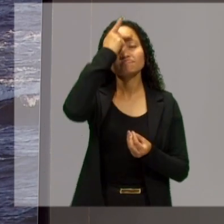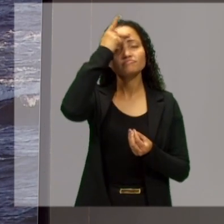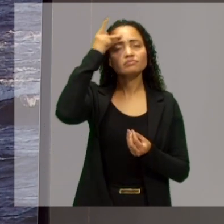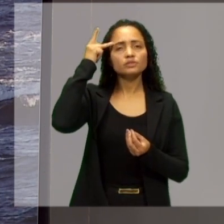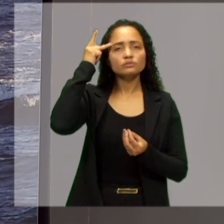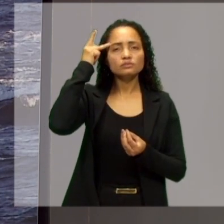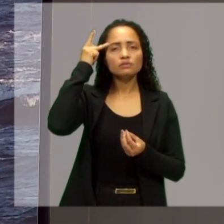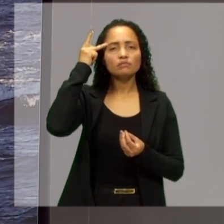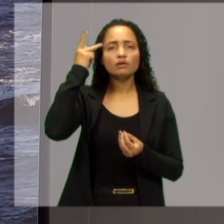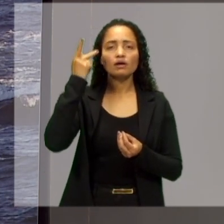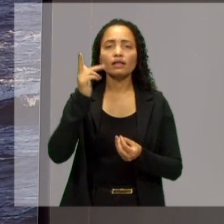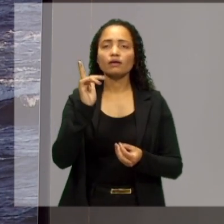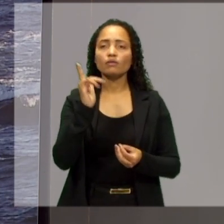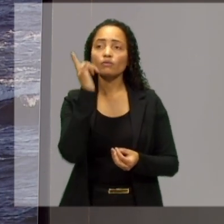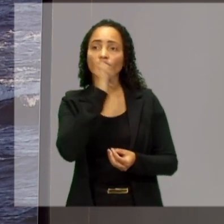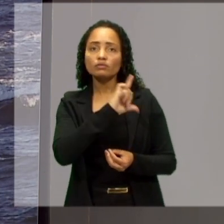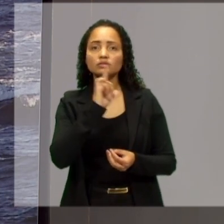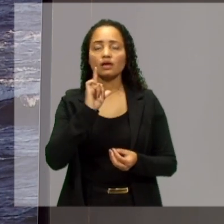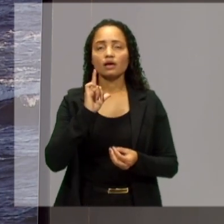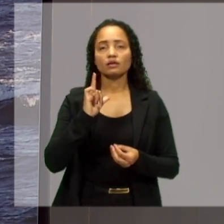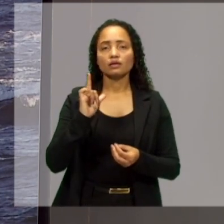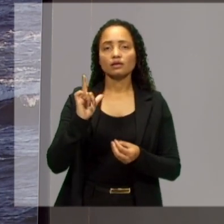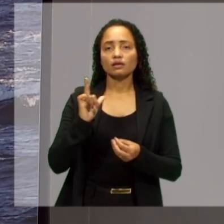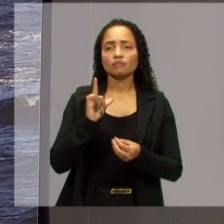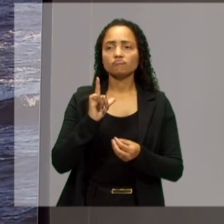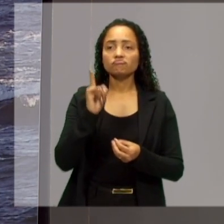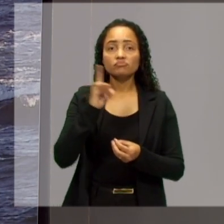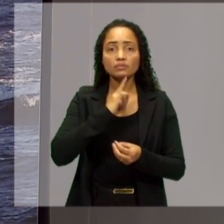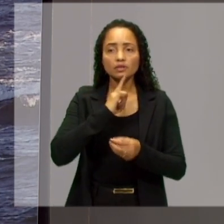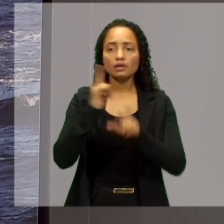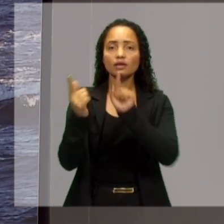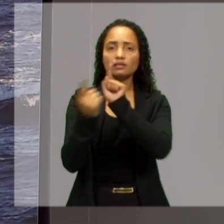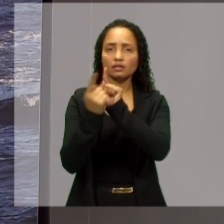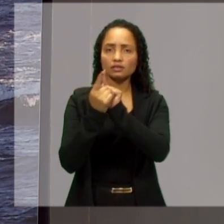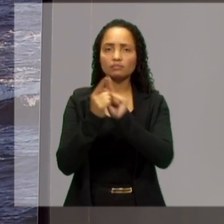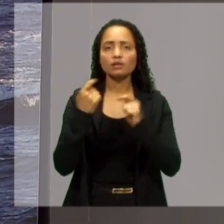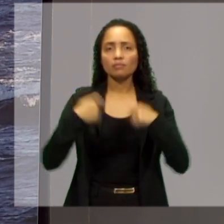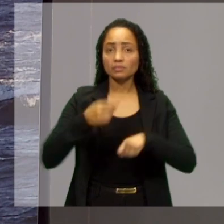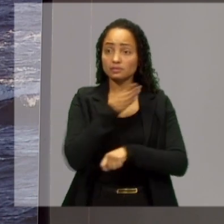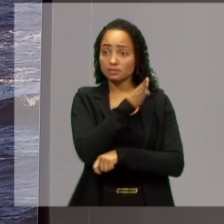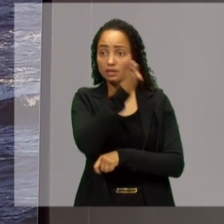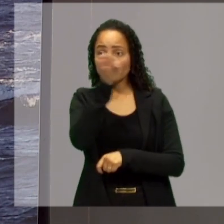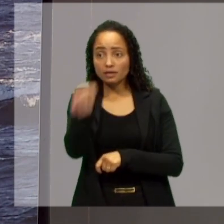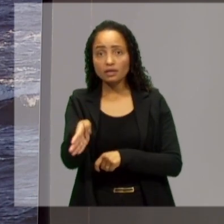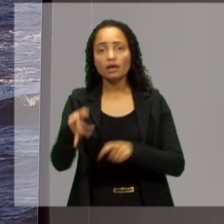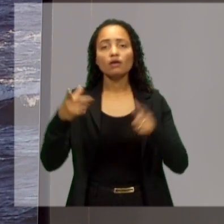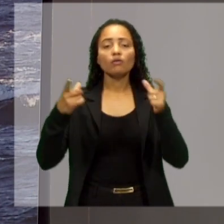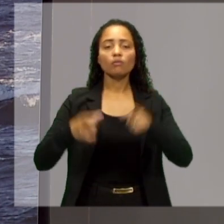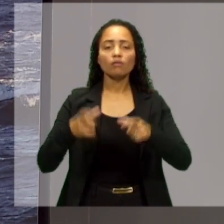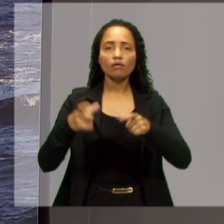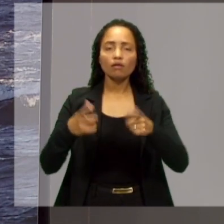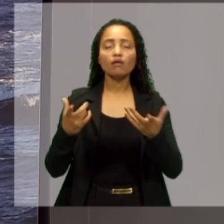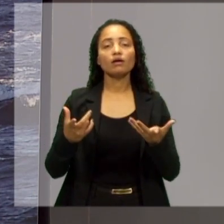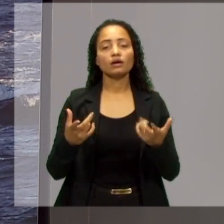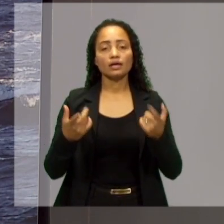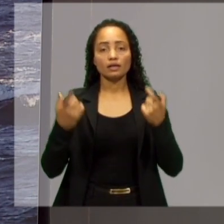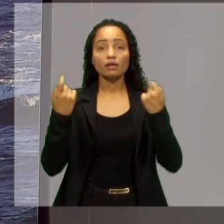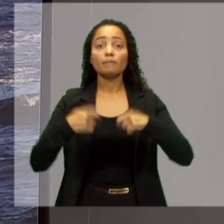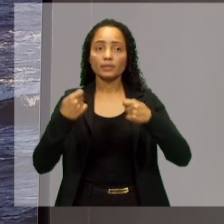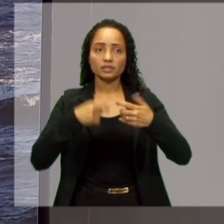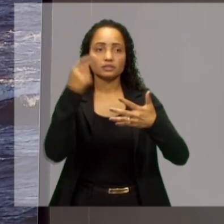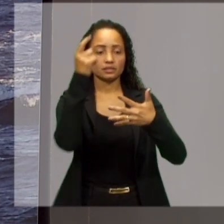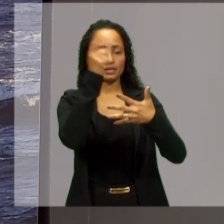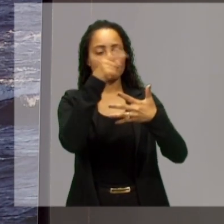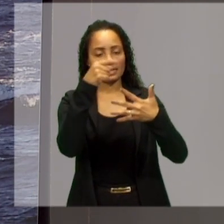para ter acesso a isso. Basta ela ir a uma sala, ela tem que ter aqueles critérios,